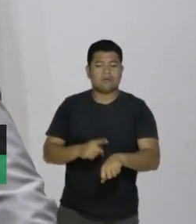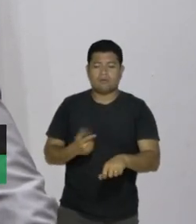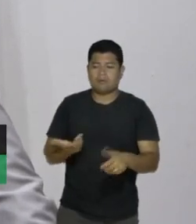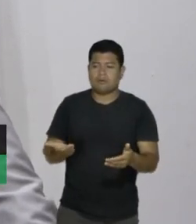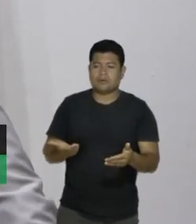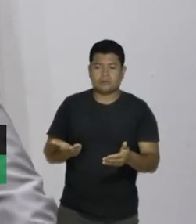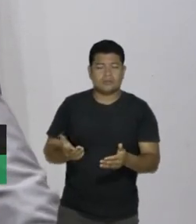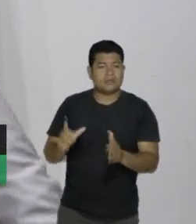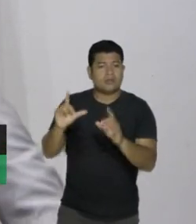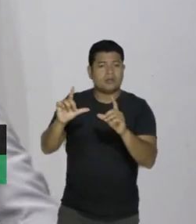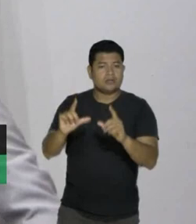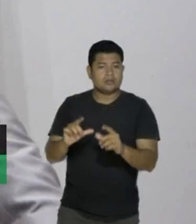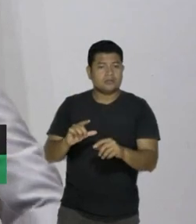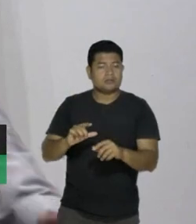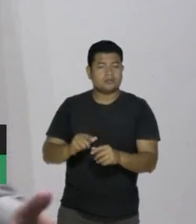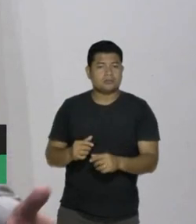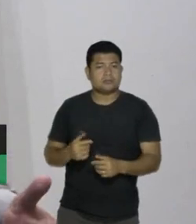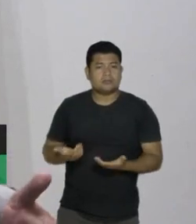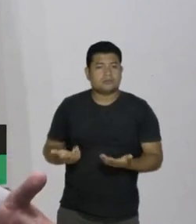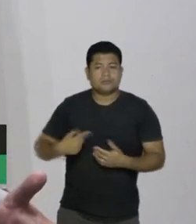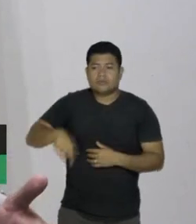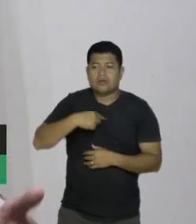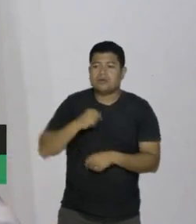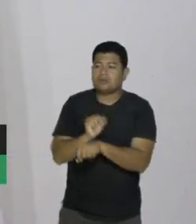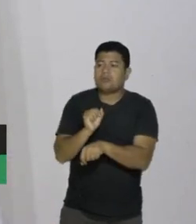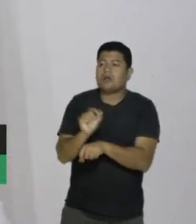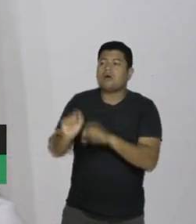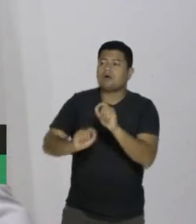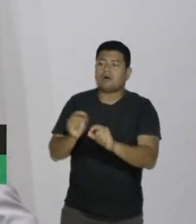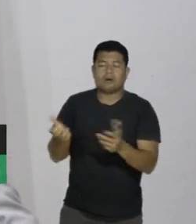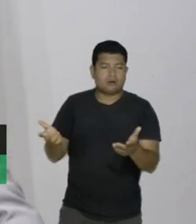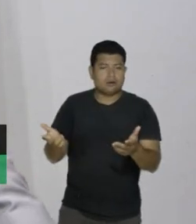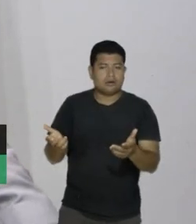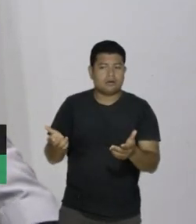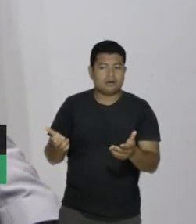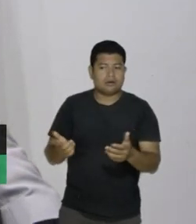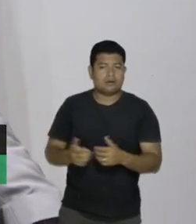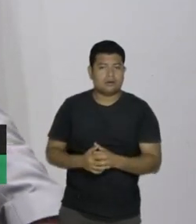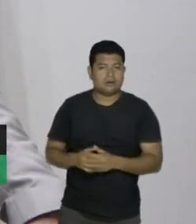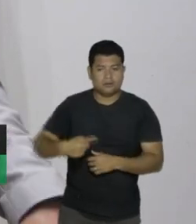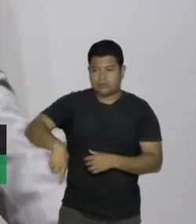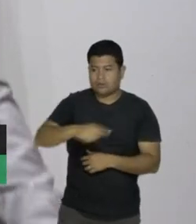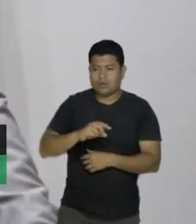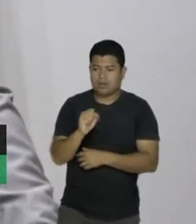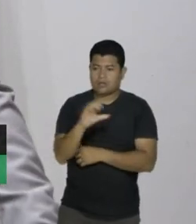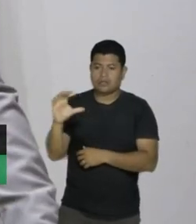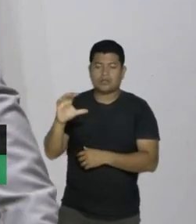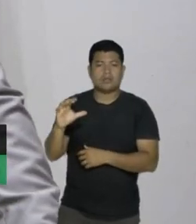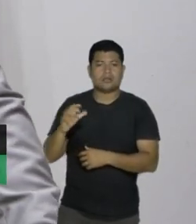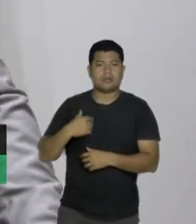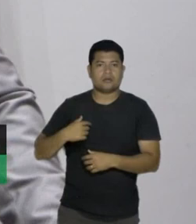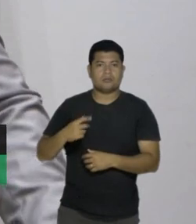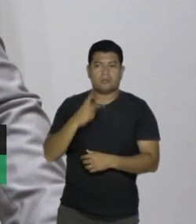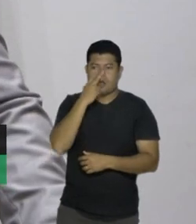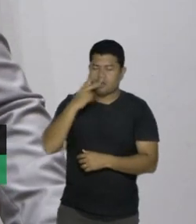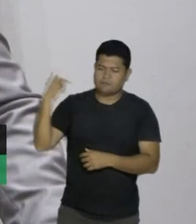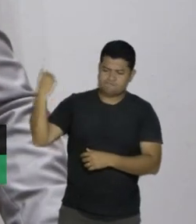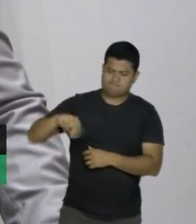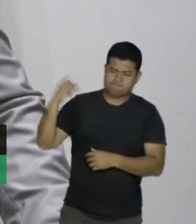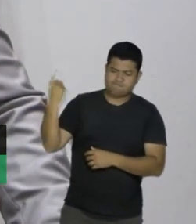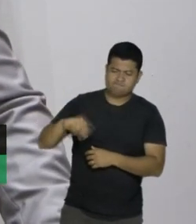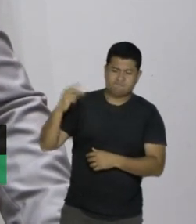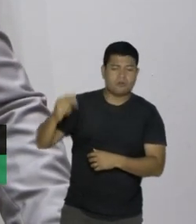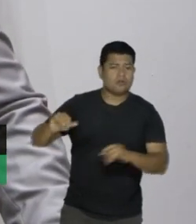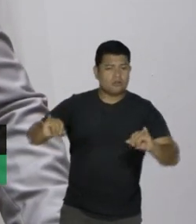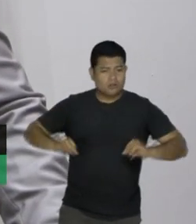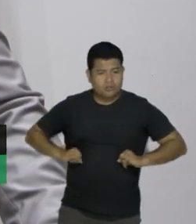o que que tá acontecendo demorando acontecer Catarinense nós ainda que somos chicoteados ainda um estado que sofre